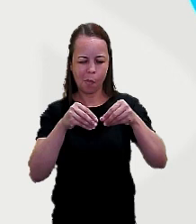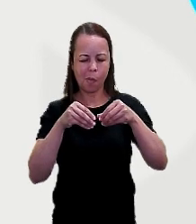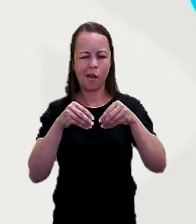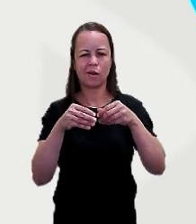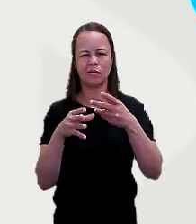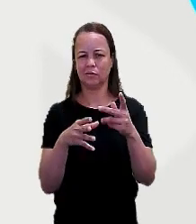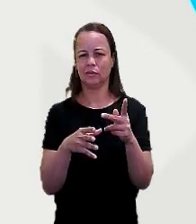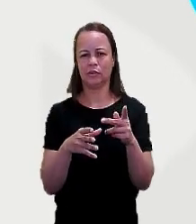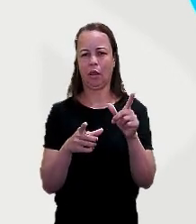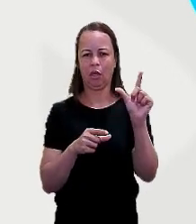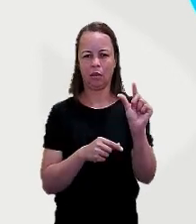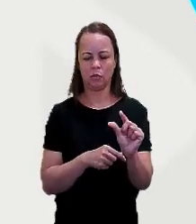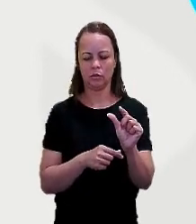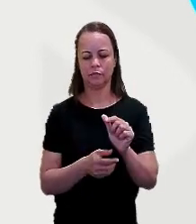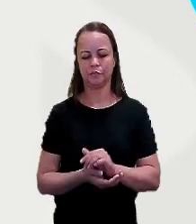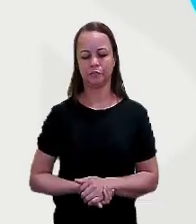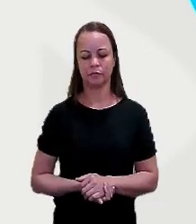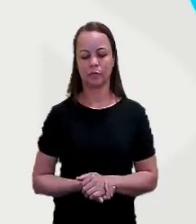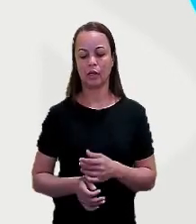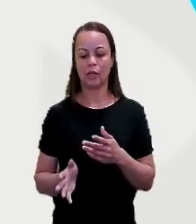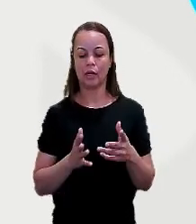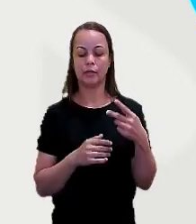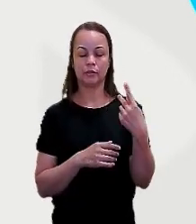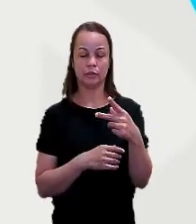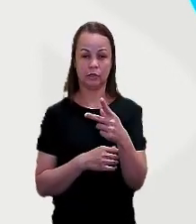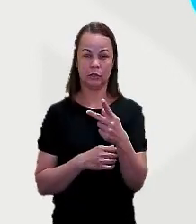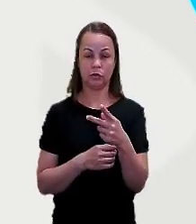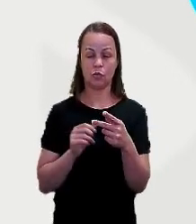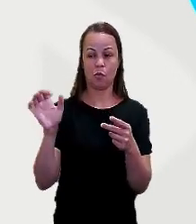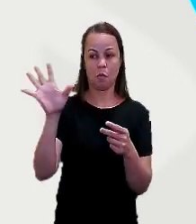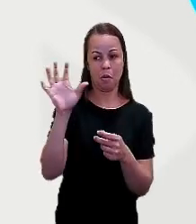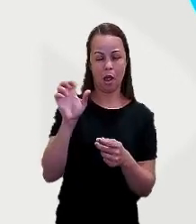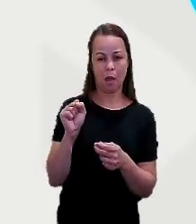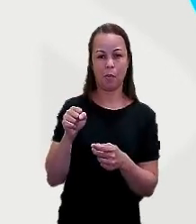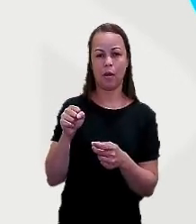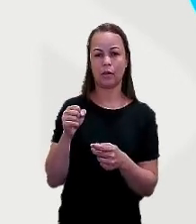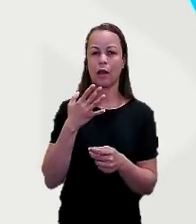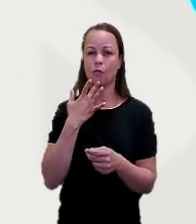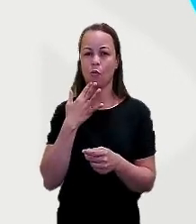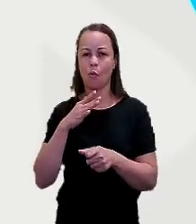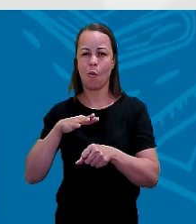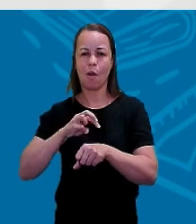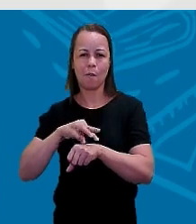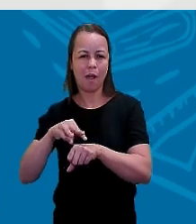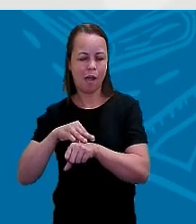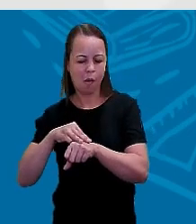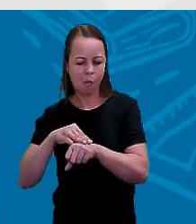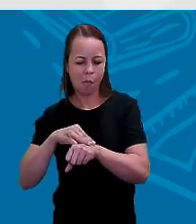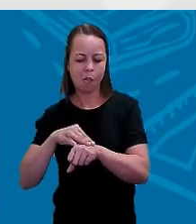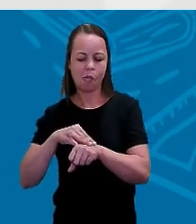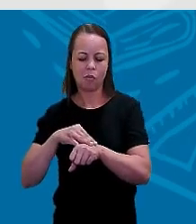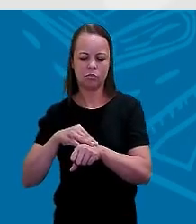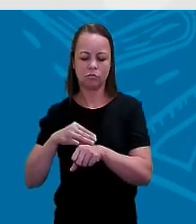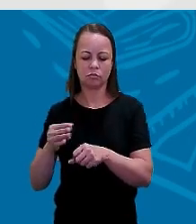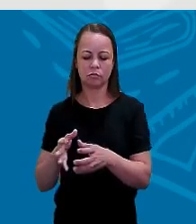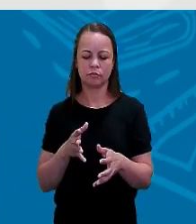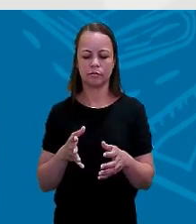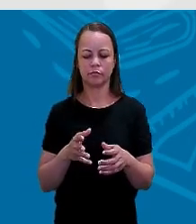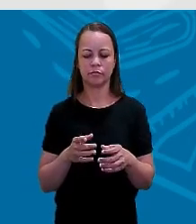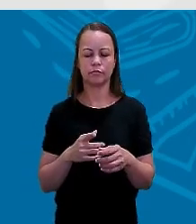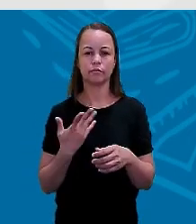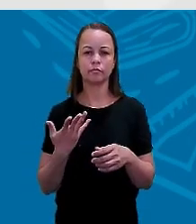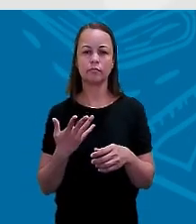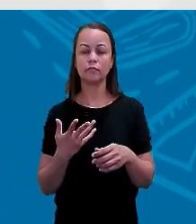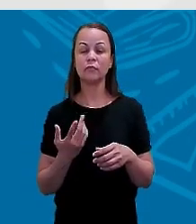evidente, principalmente nesse mapa daí de cor mais amarronzada, é que se a gente observar lá na região norte,